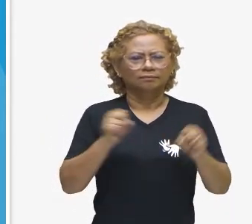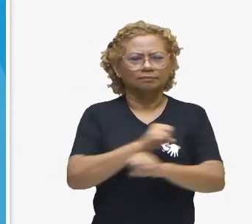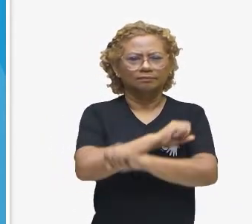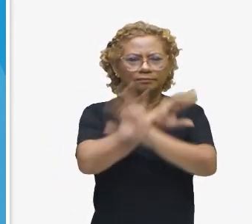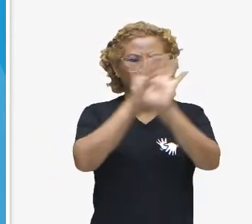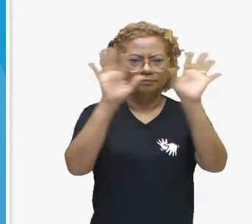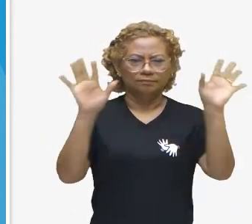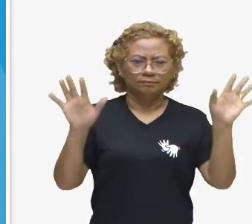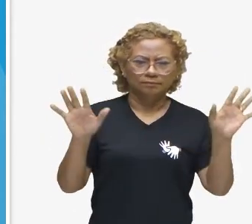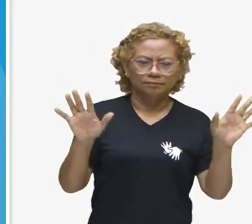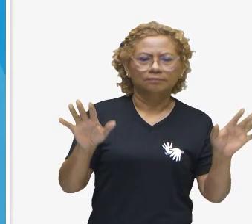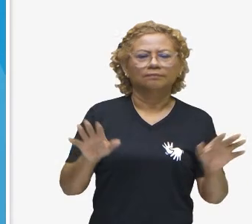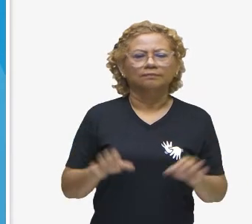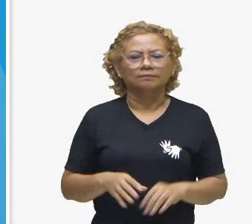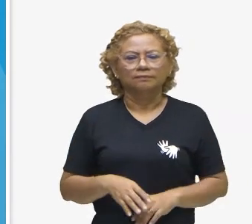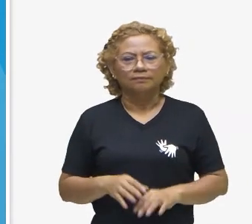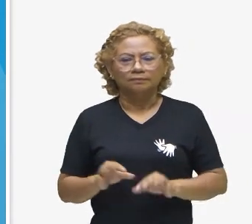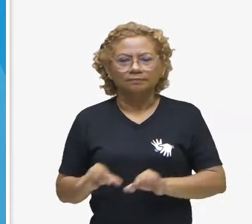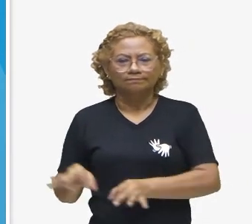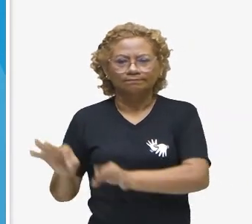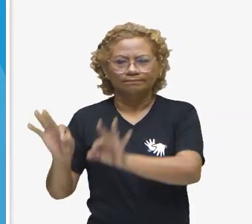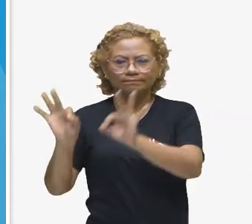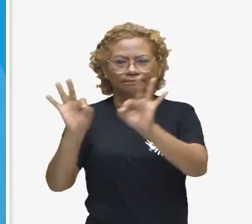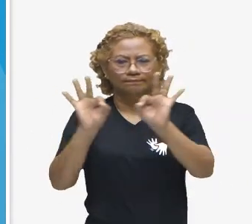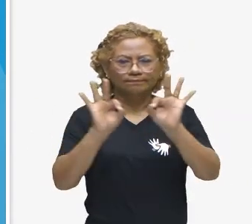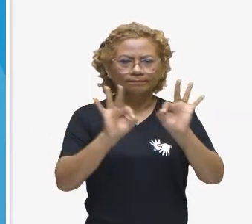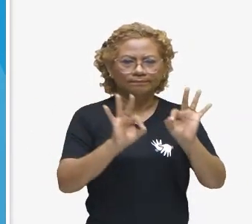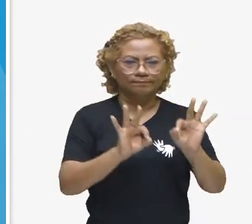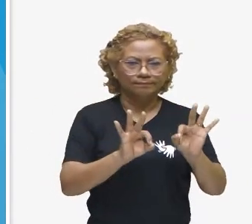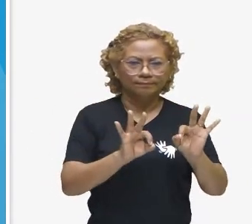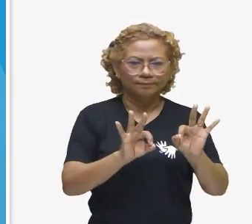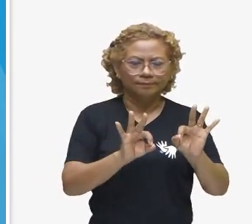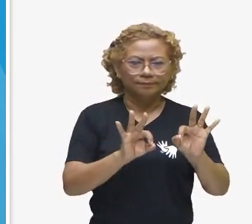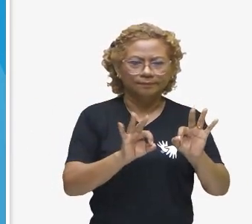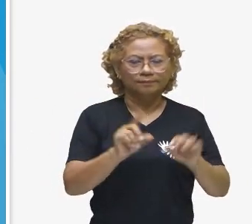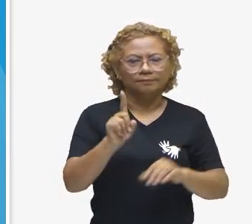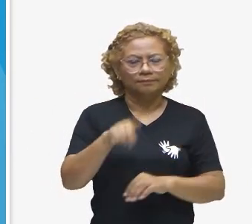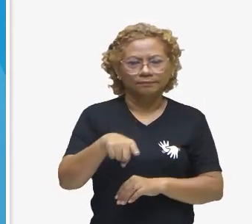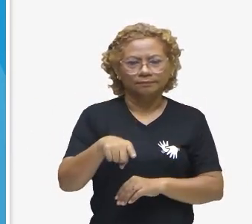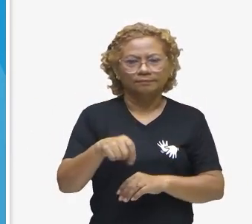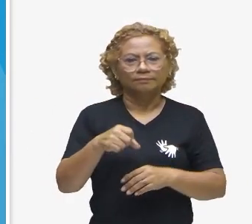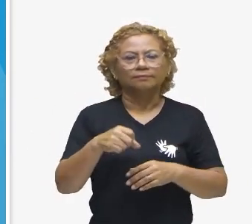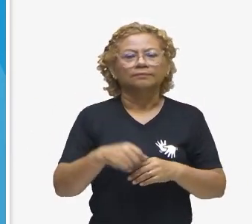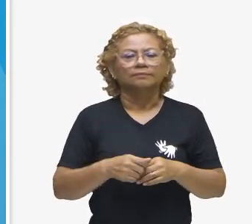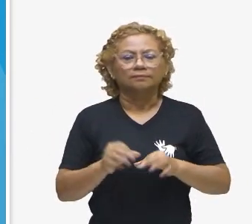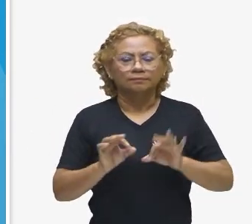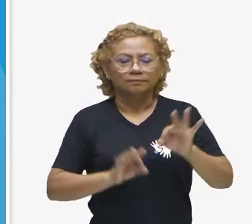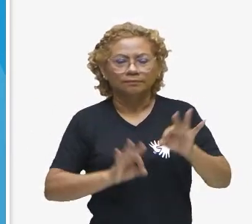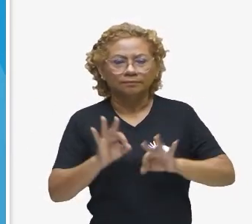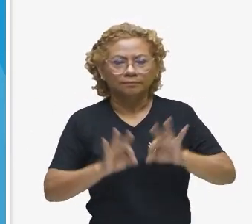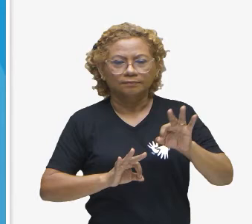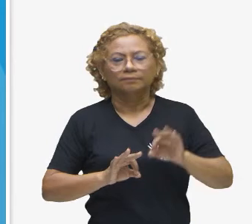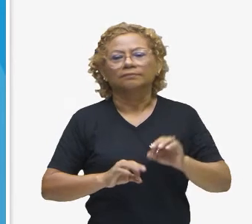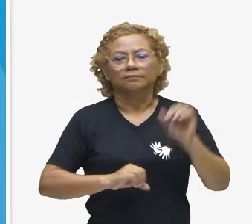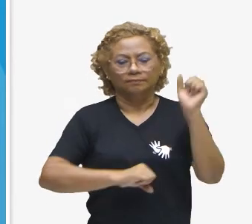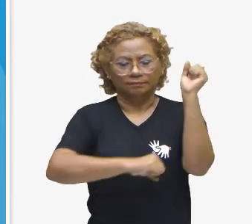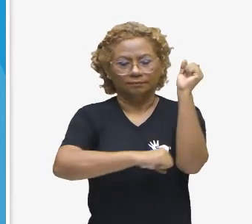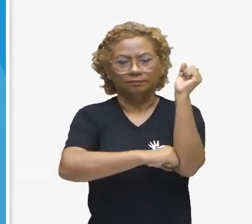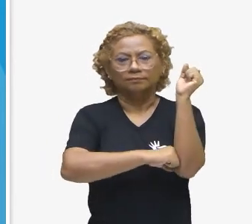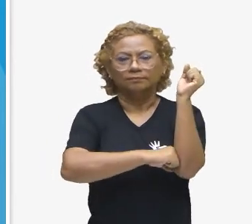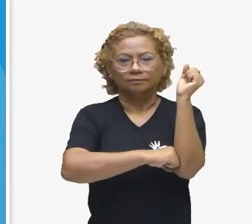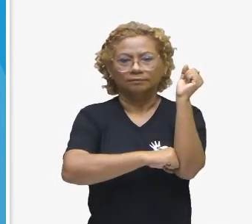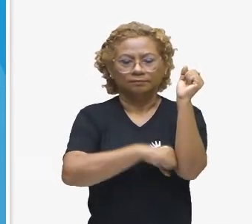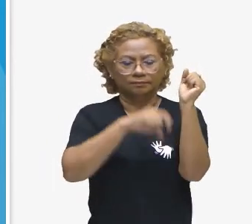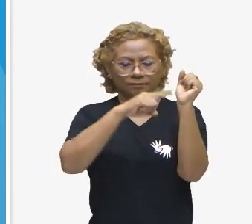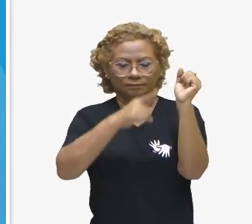uma fase em relação ao seno. Então, essa é a forma do gráfico da função